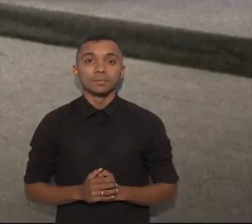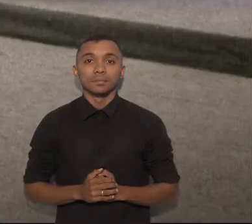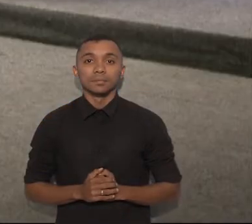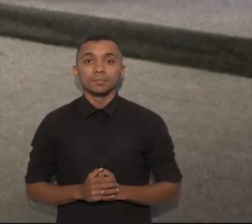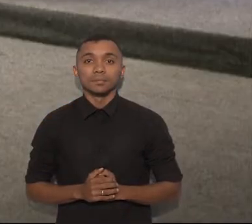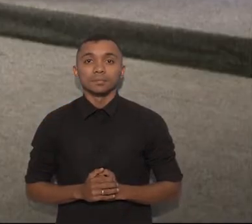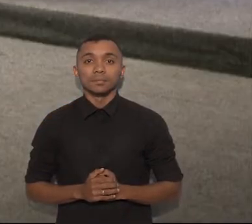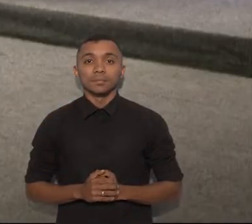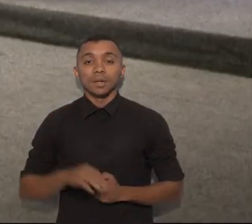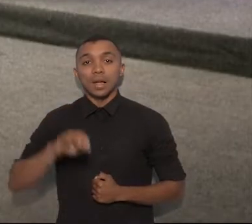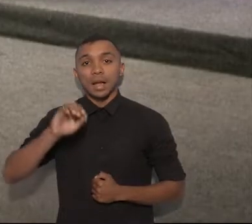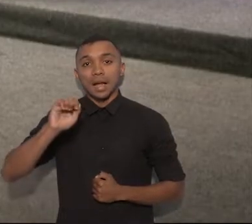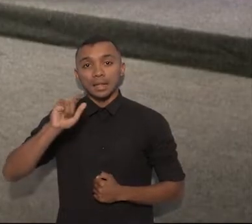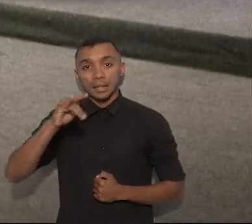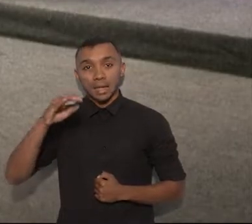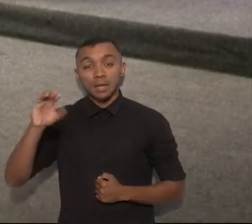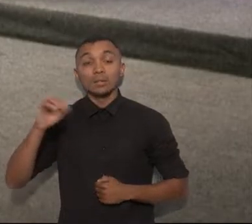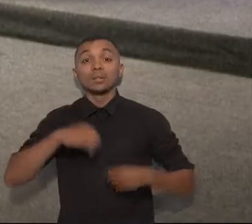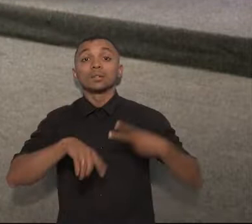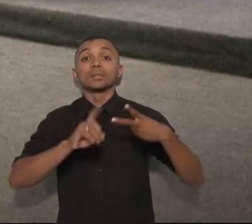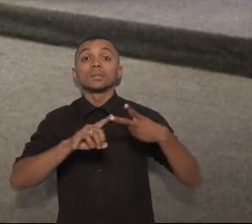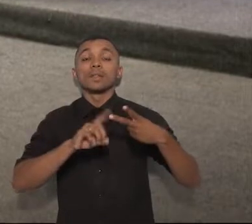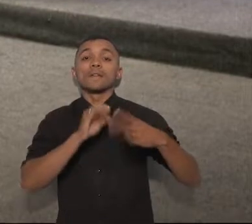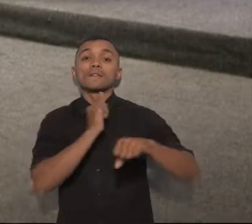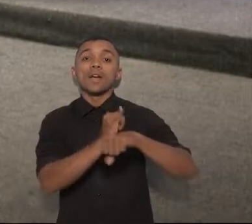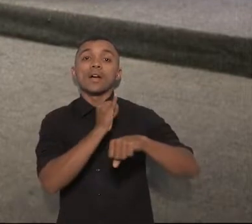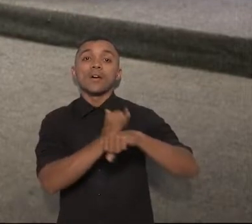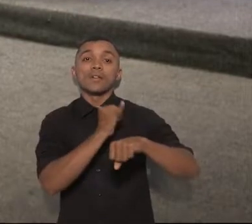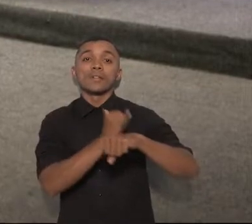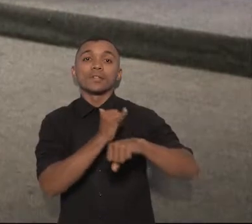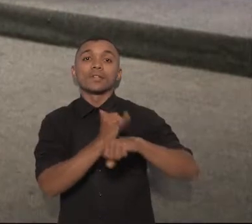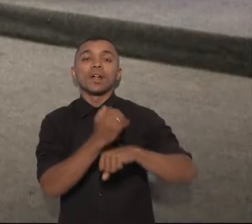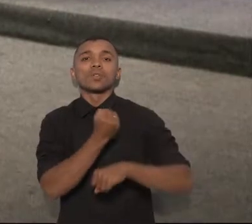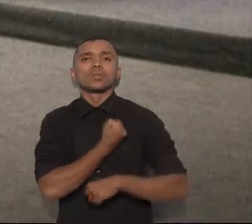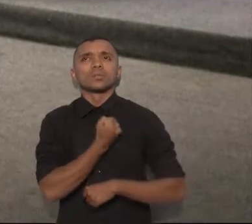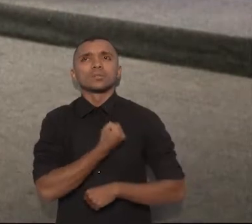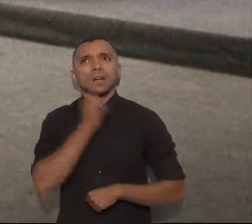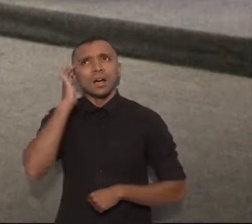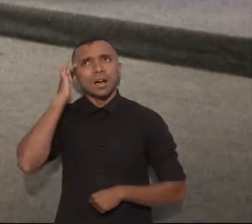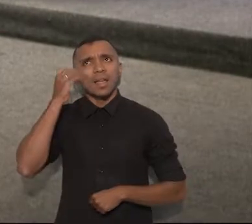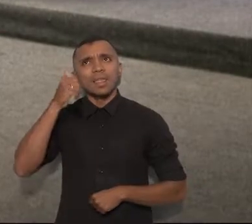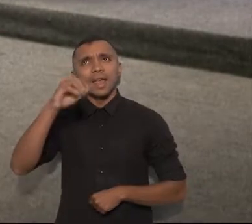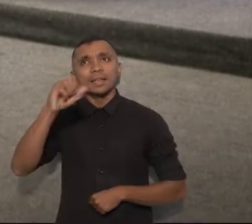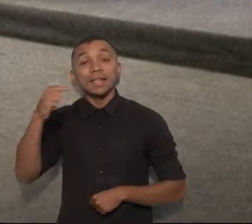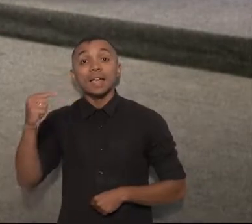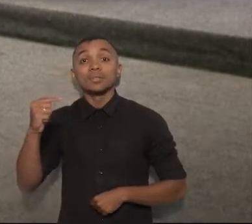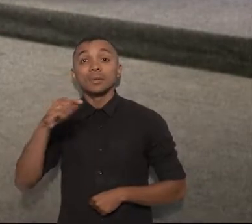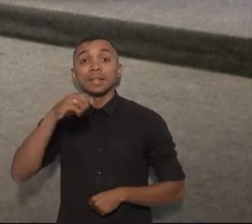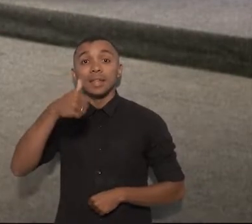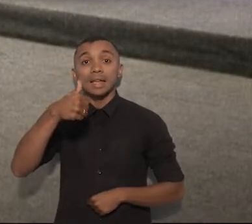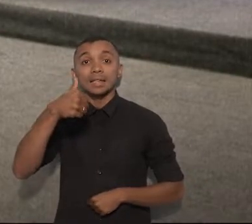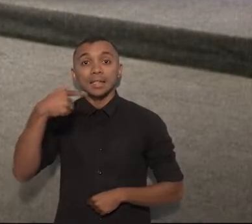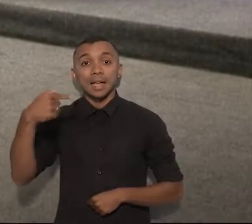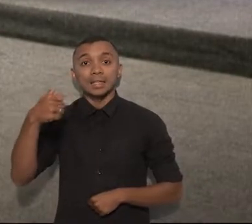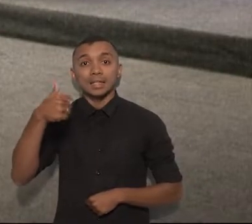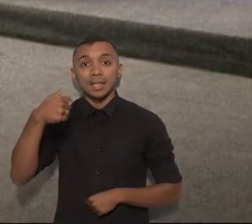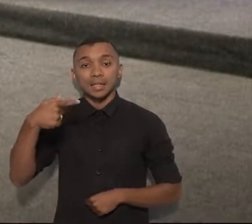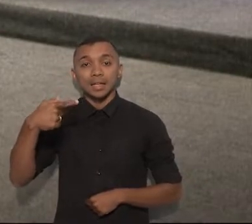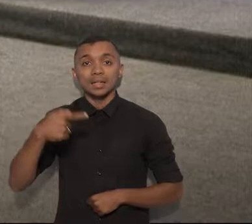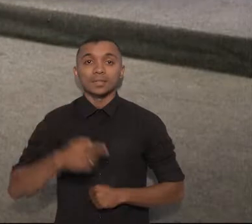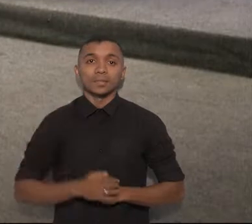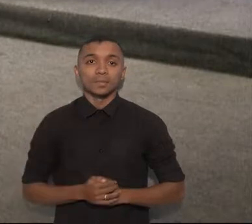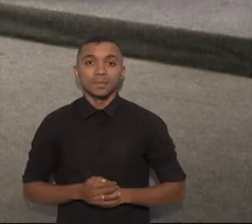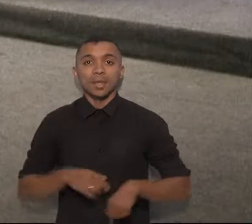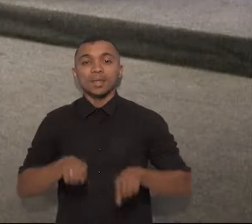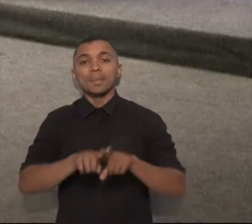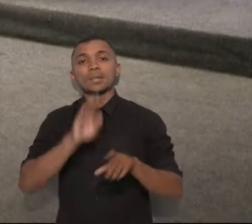dentro e os outros rondando. Não, o Ferroviário também está. O Ferroviário é o 16º, né, com 15 pontos. Não, 17º. 17º. O Floresta